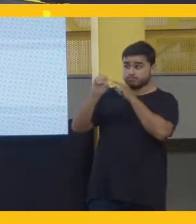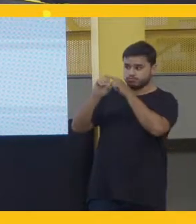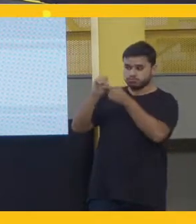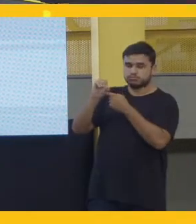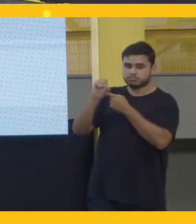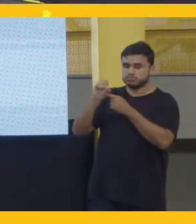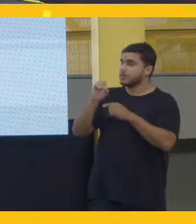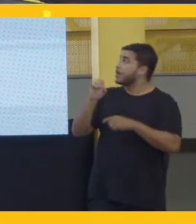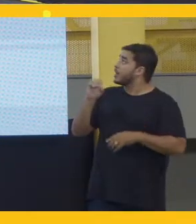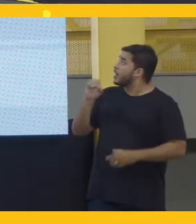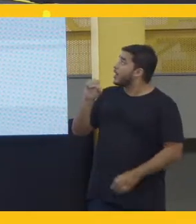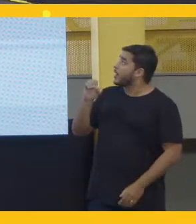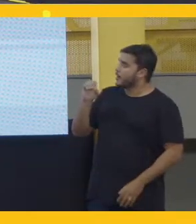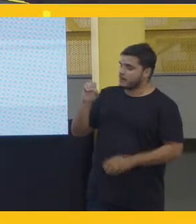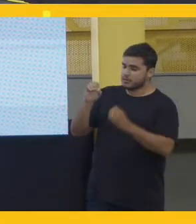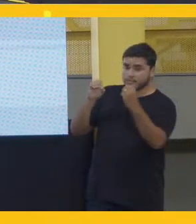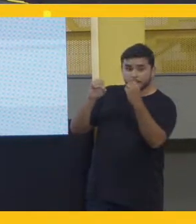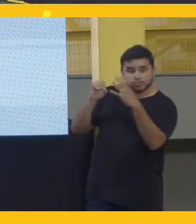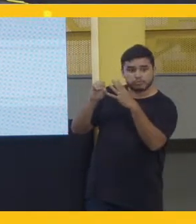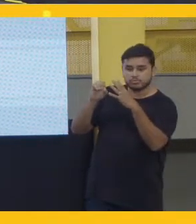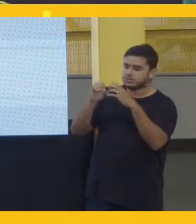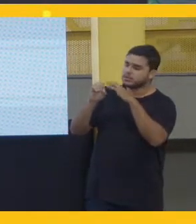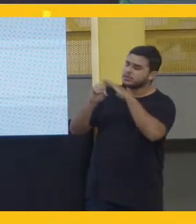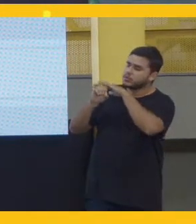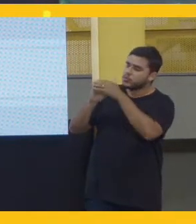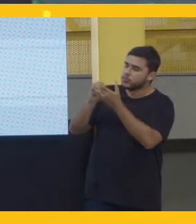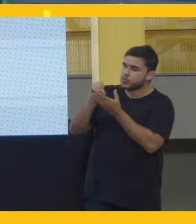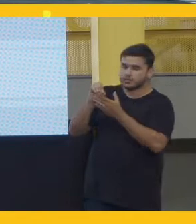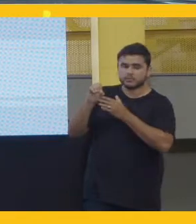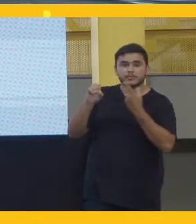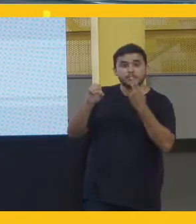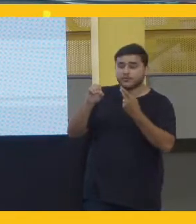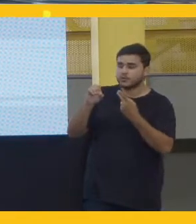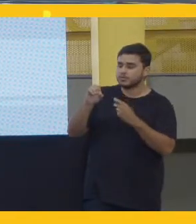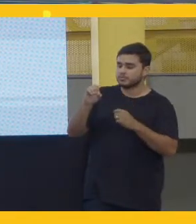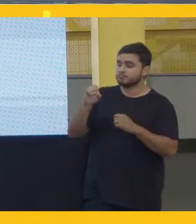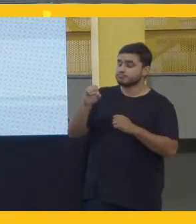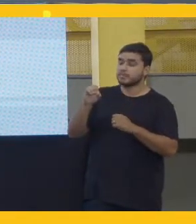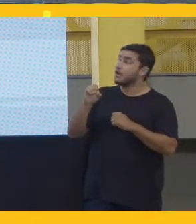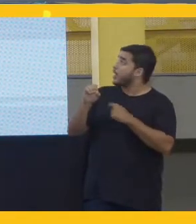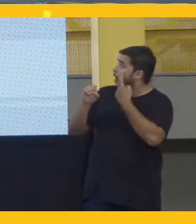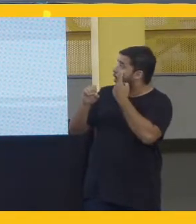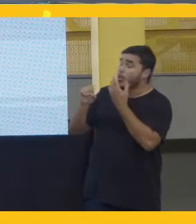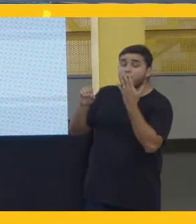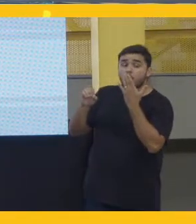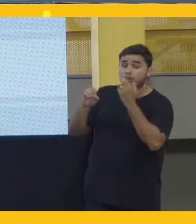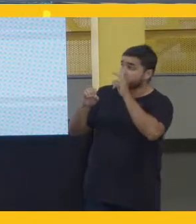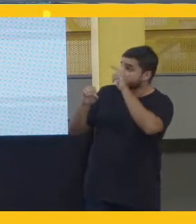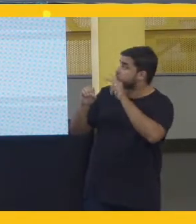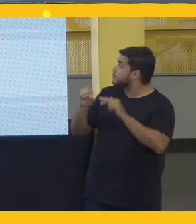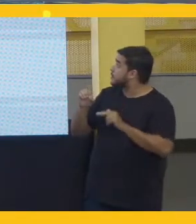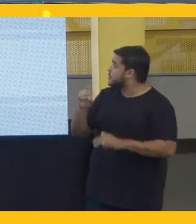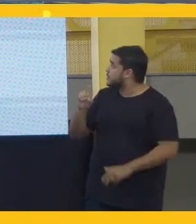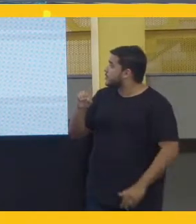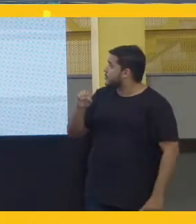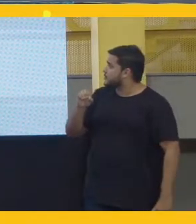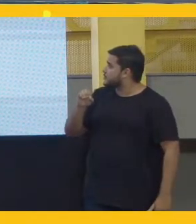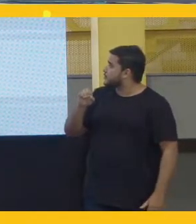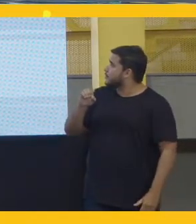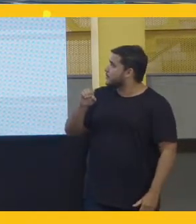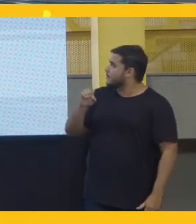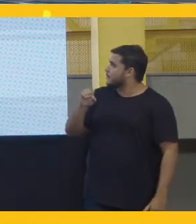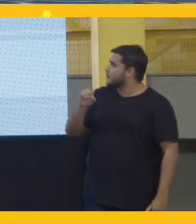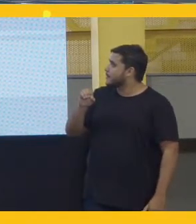As cores da luz, na verdade, que são os cones. E aqui tem esse rod. Rod é o inglês